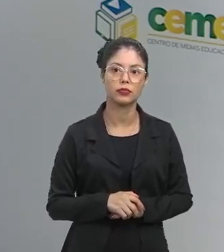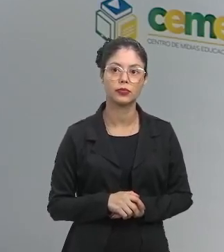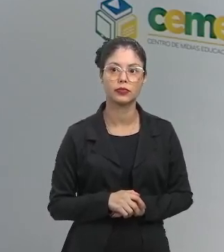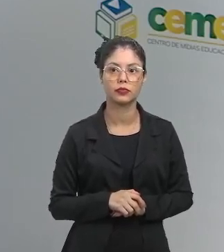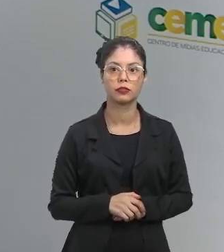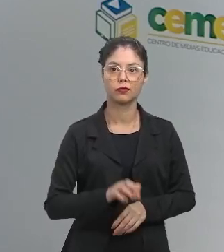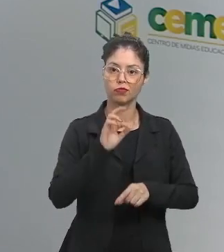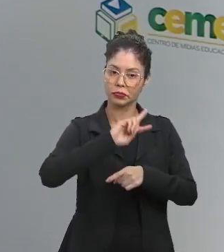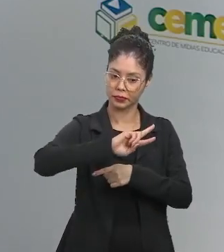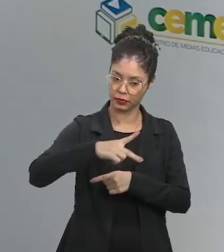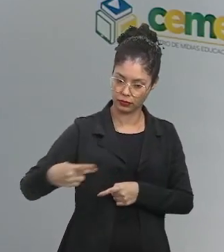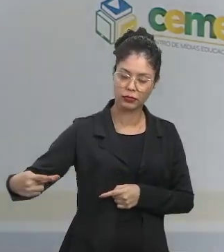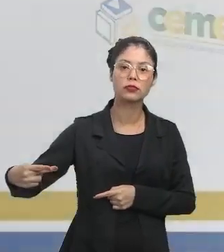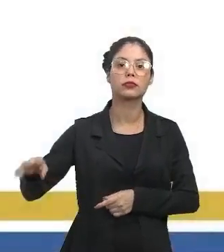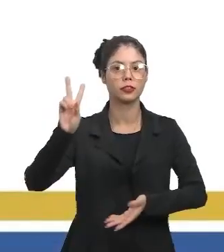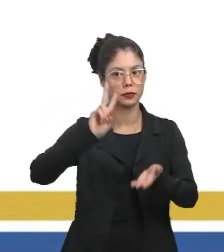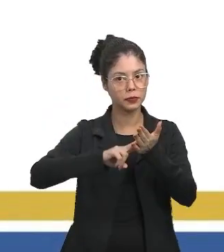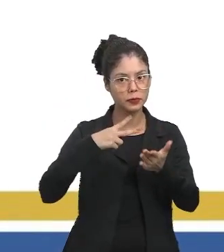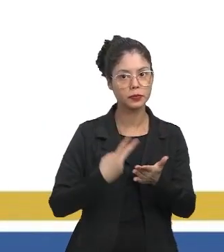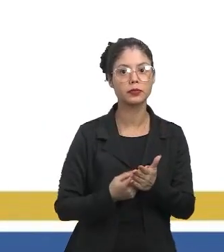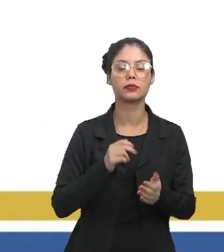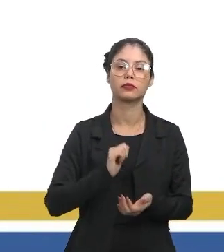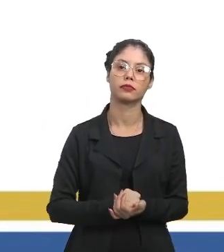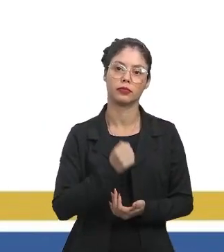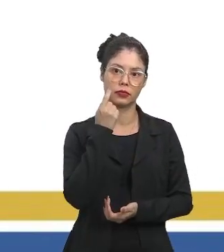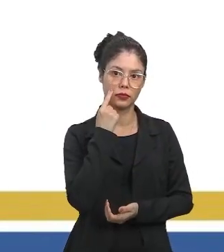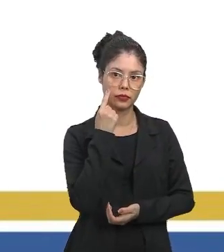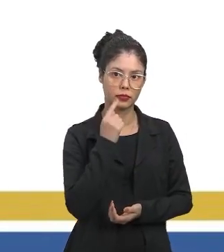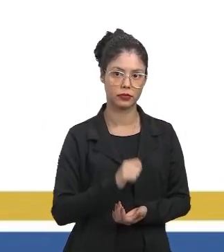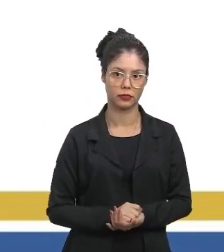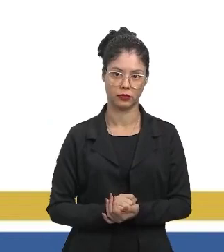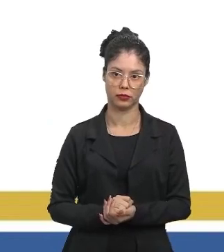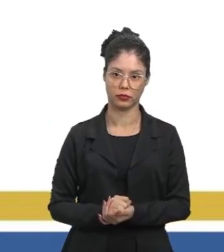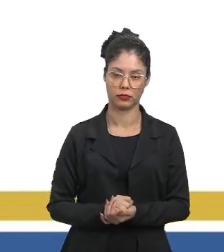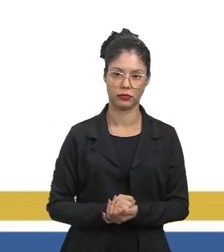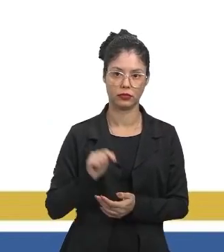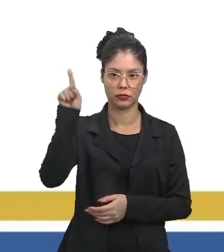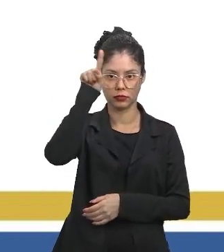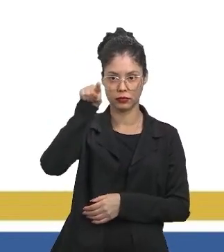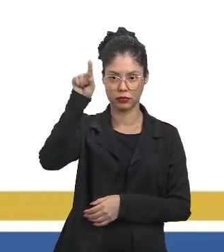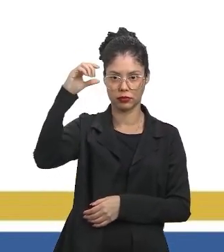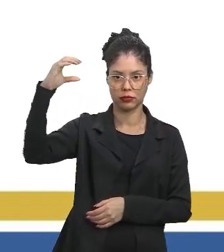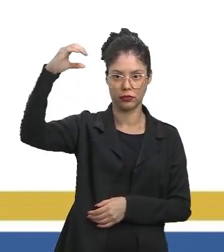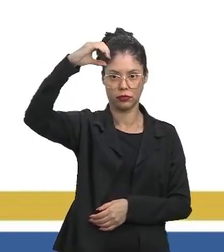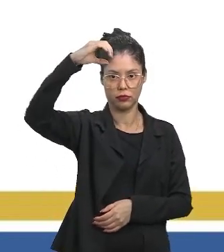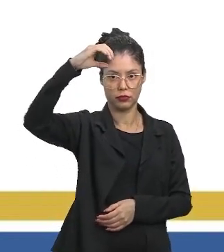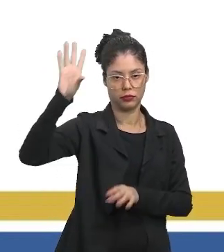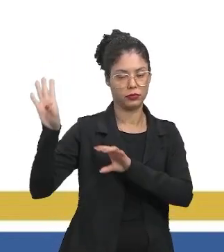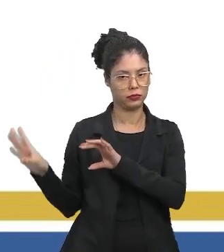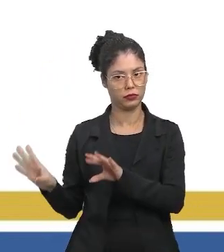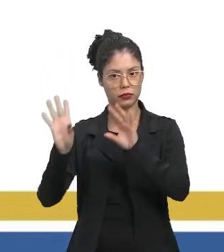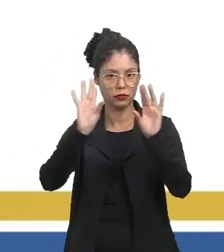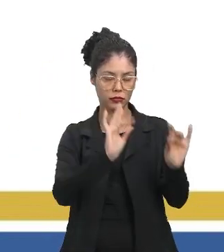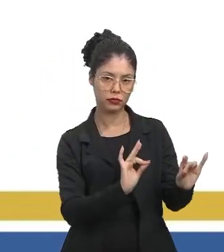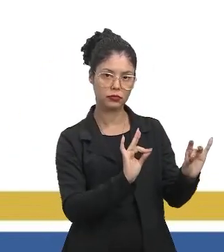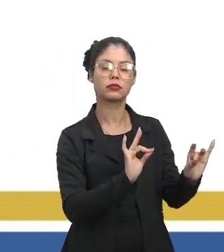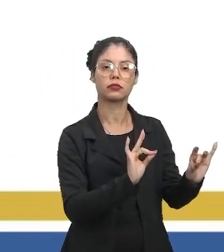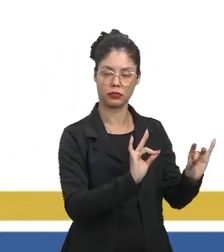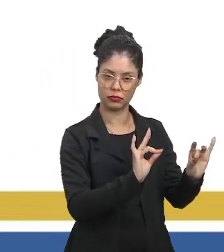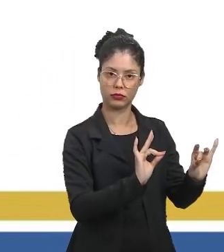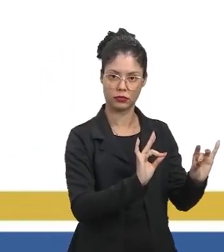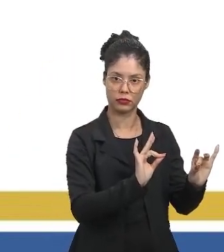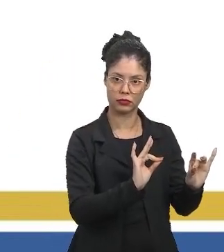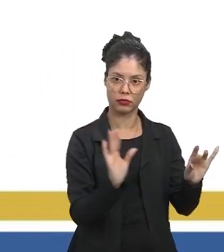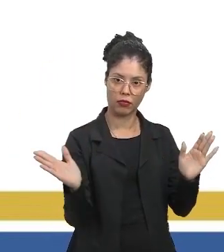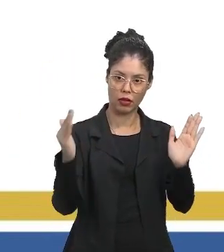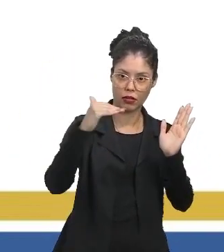os RNAs tradutores, reparem que são essas estruturas aqui, ó. Eles estão trazendo